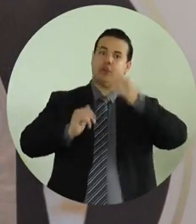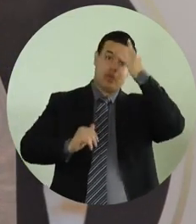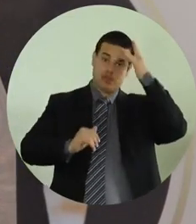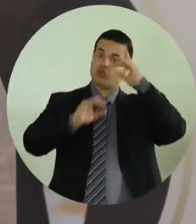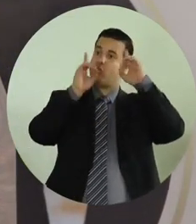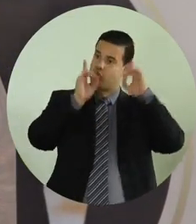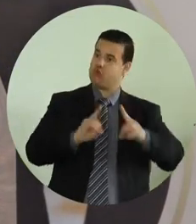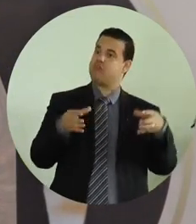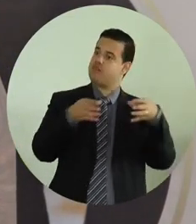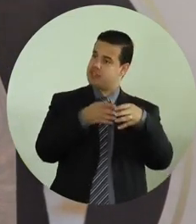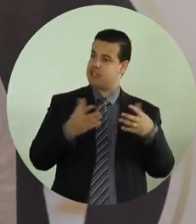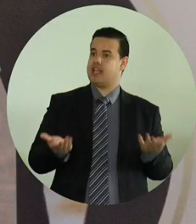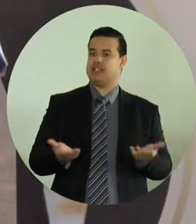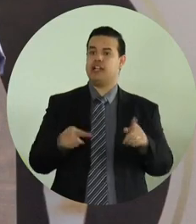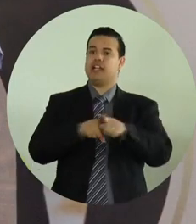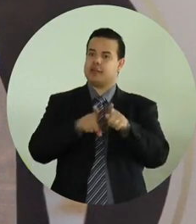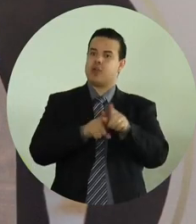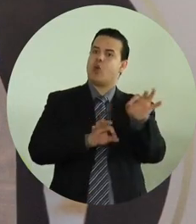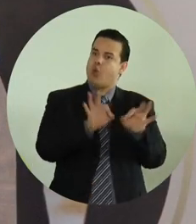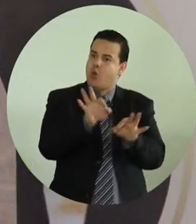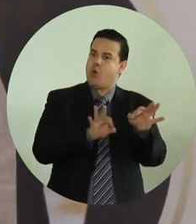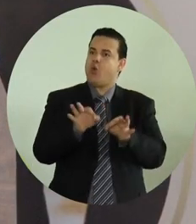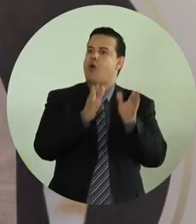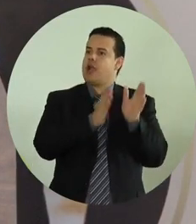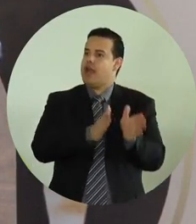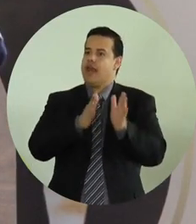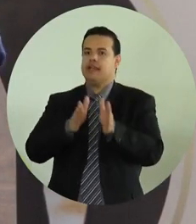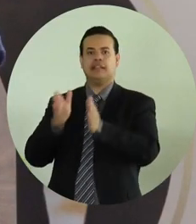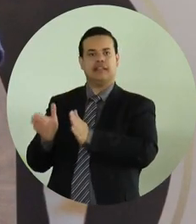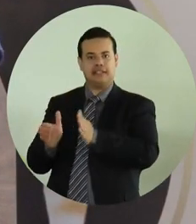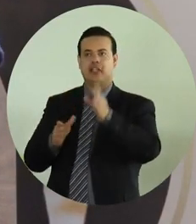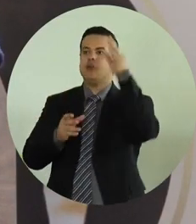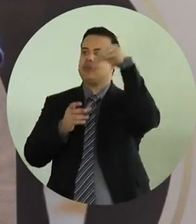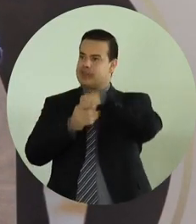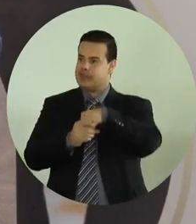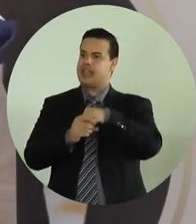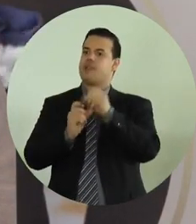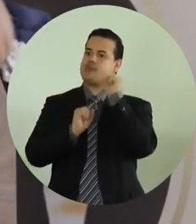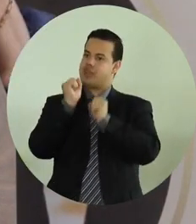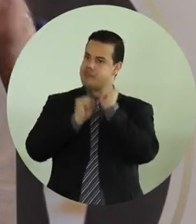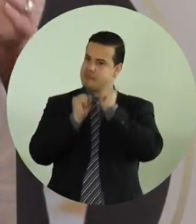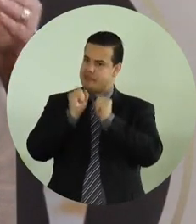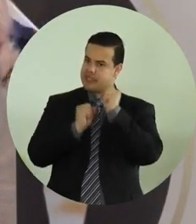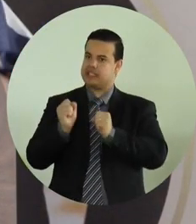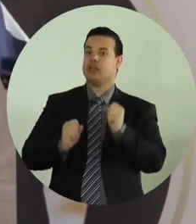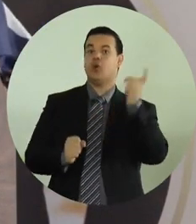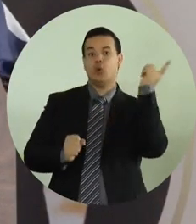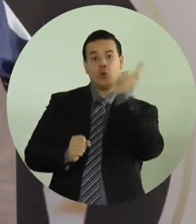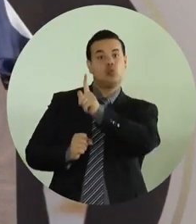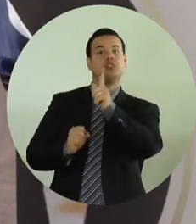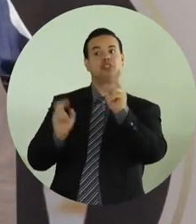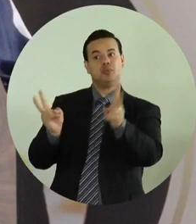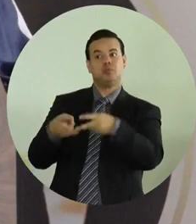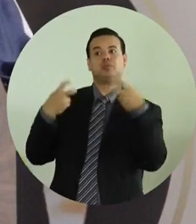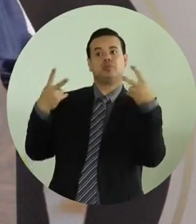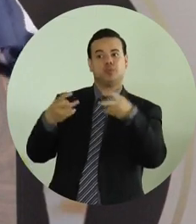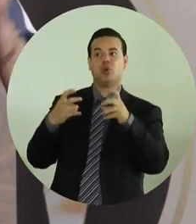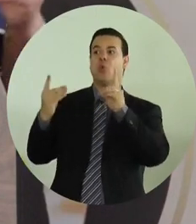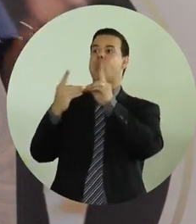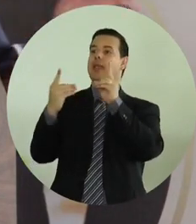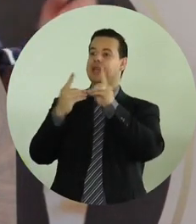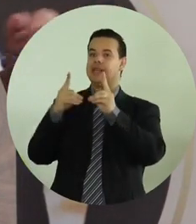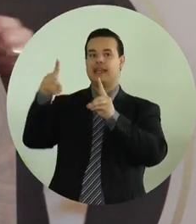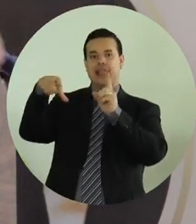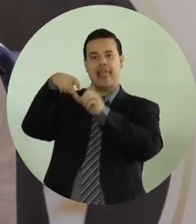deficiência, com o clima organizacional que isso trouxe para dentro da nossa companhia, com os resultados com os nossos clientes,